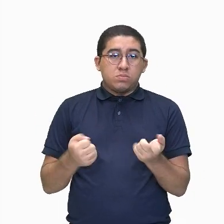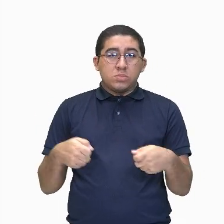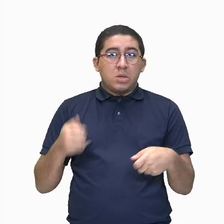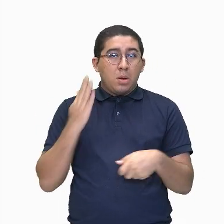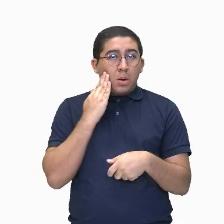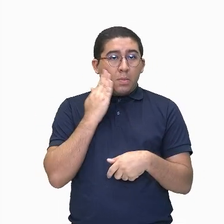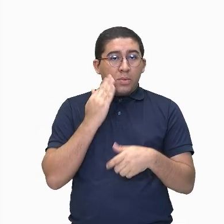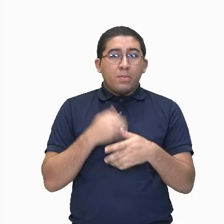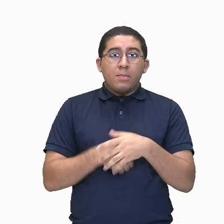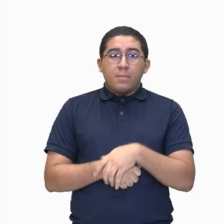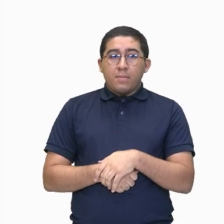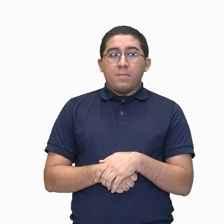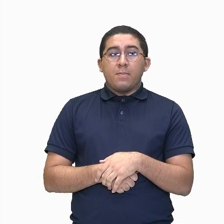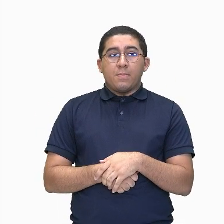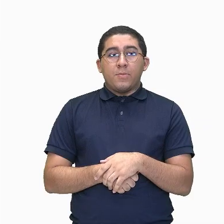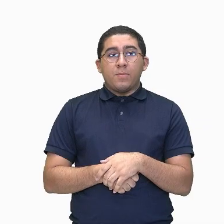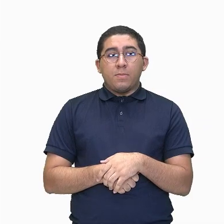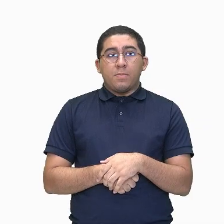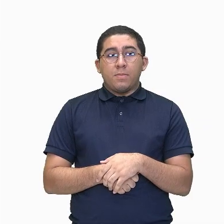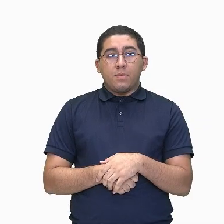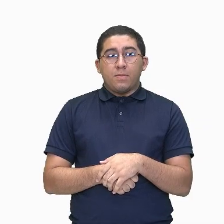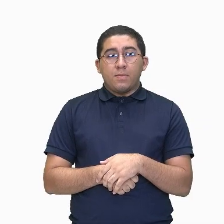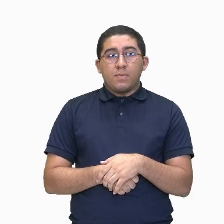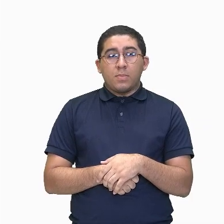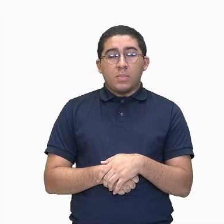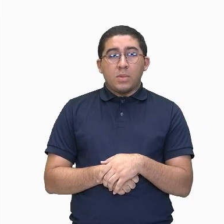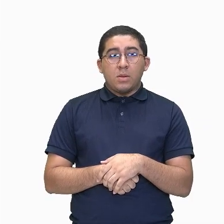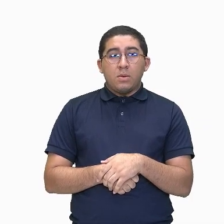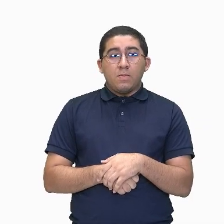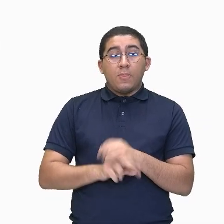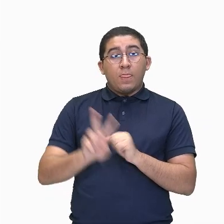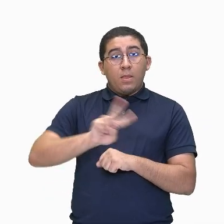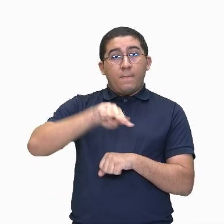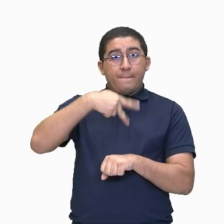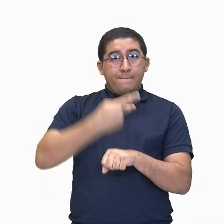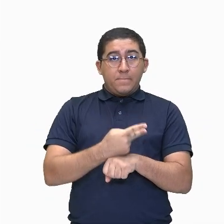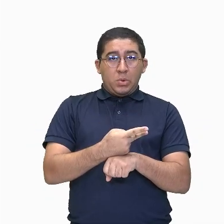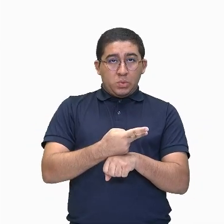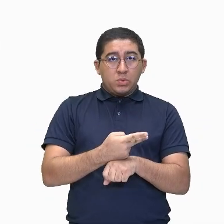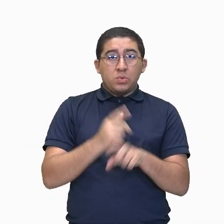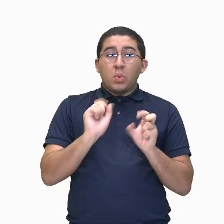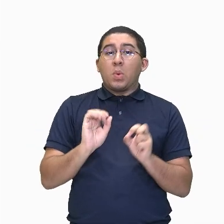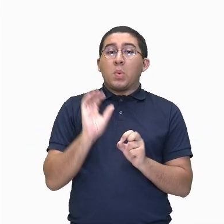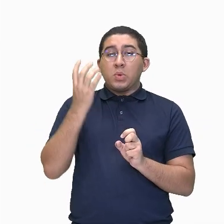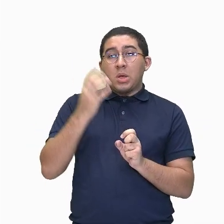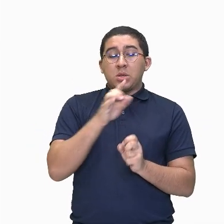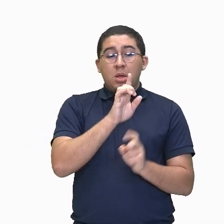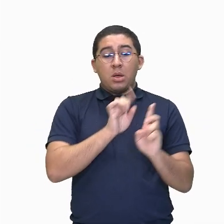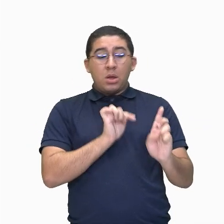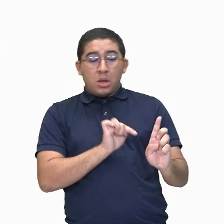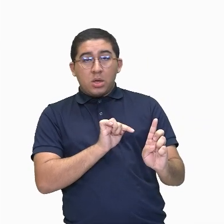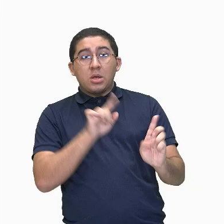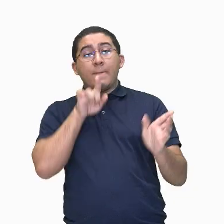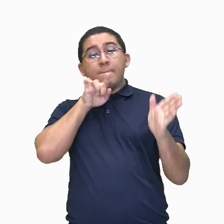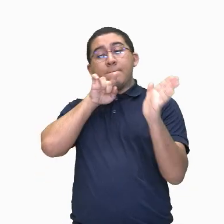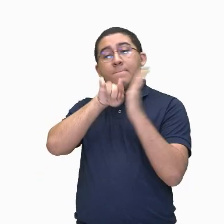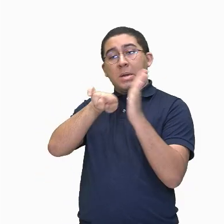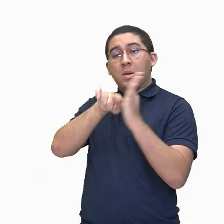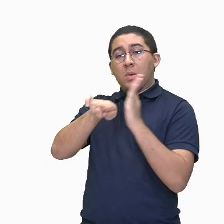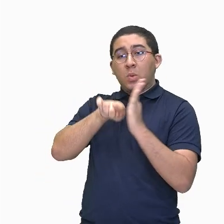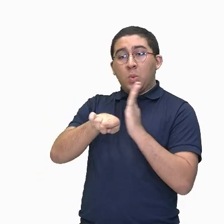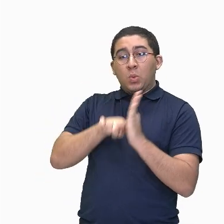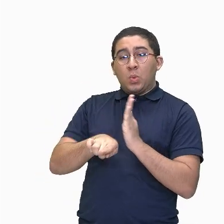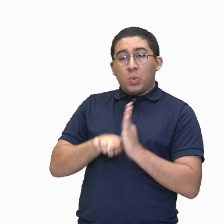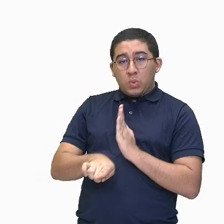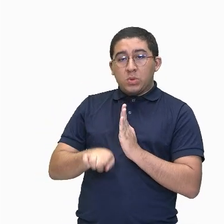Seguimos com perguntas e respostas, né? Na sequência, o entrevistador faz as perguntas claras e